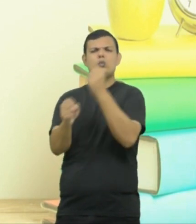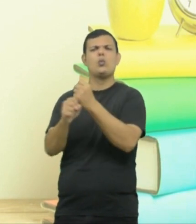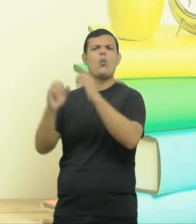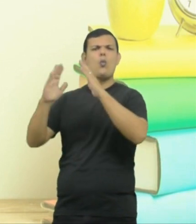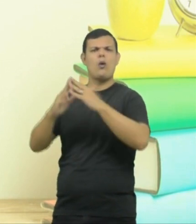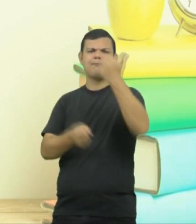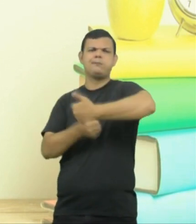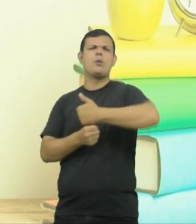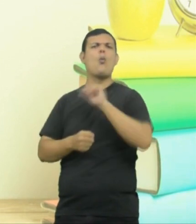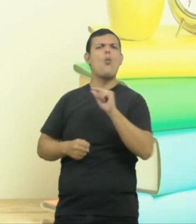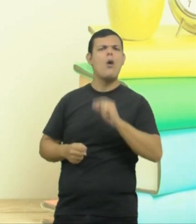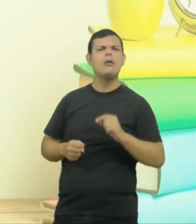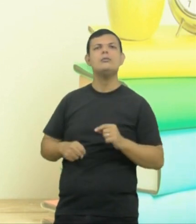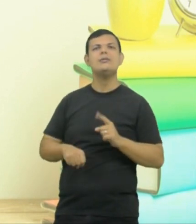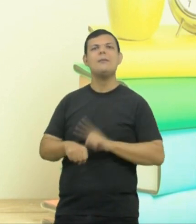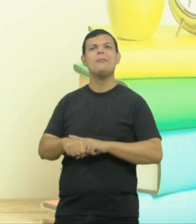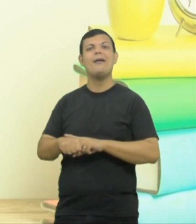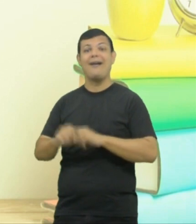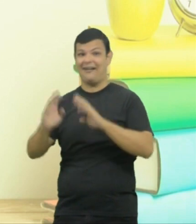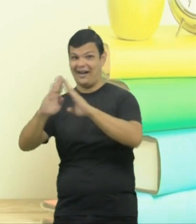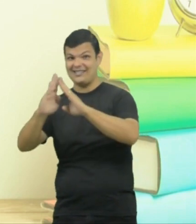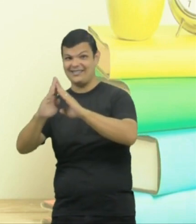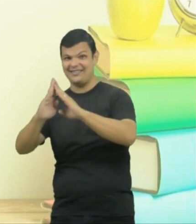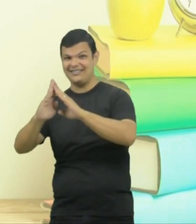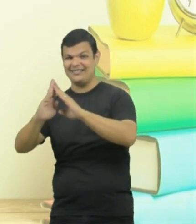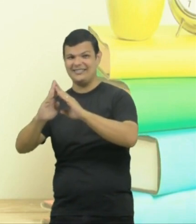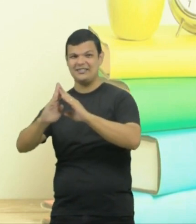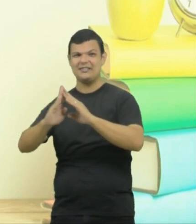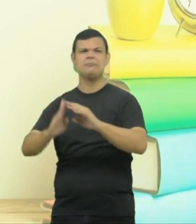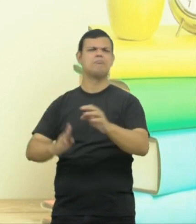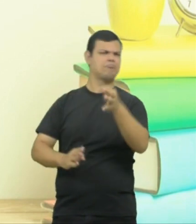nome da minha professora é Tia Raquel.